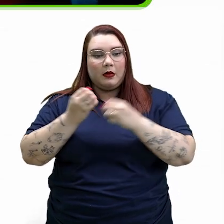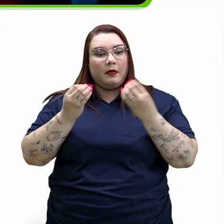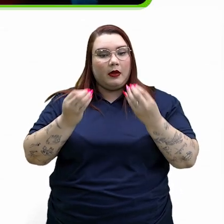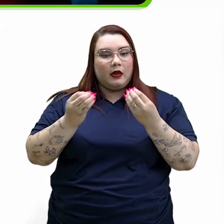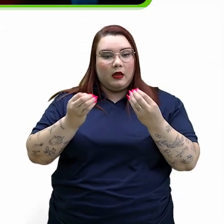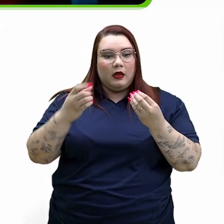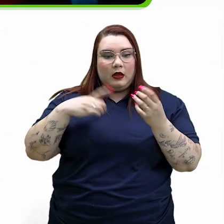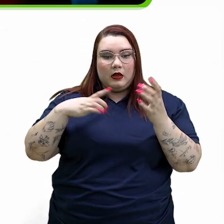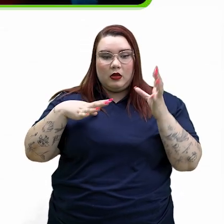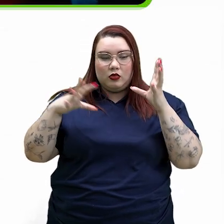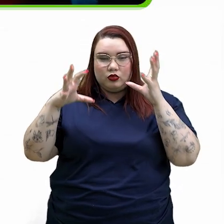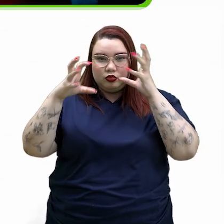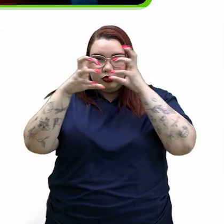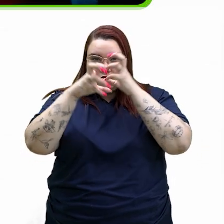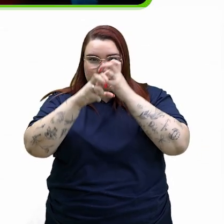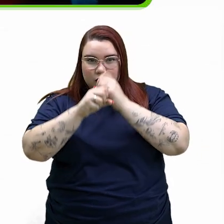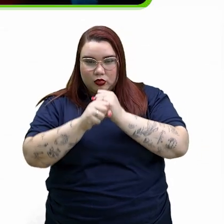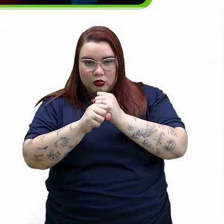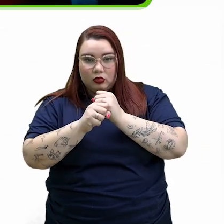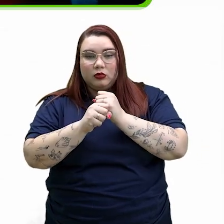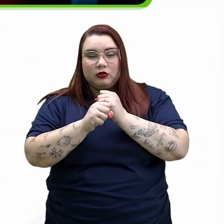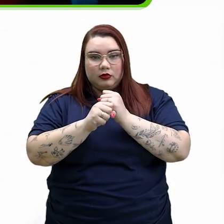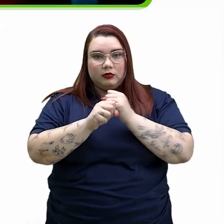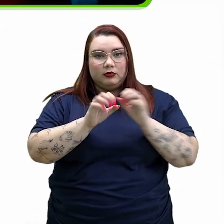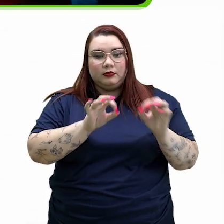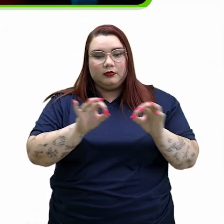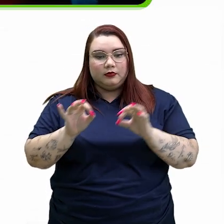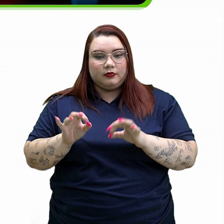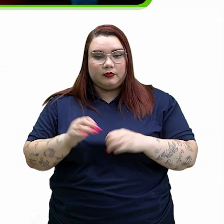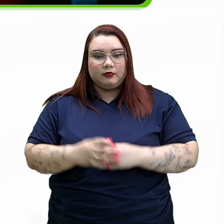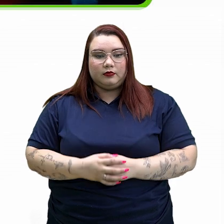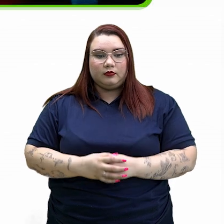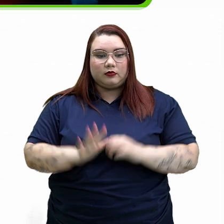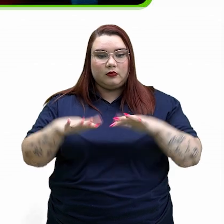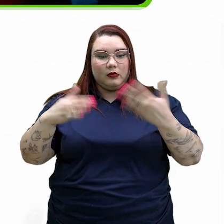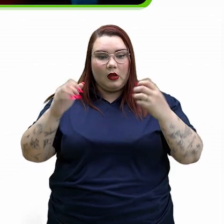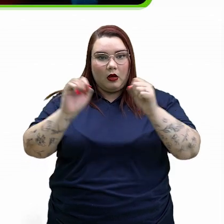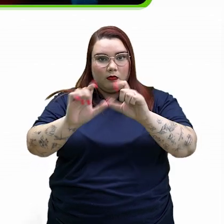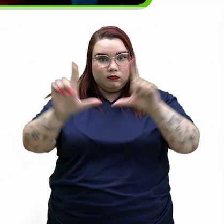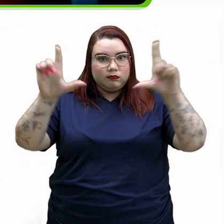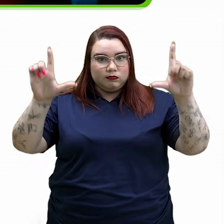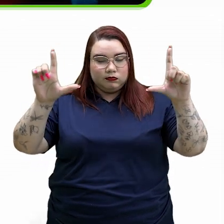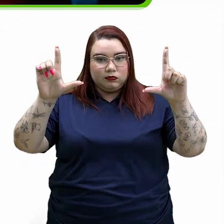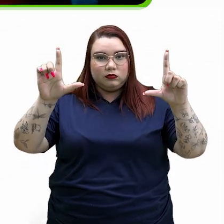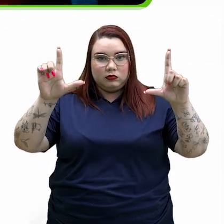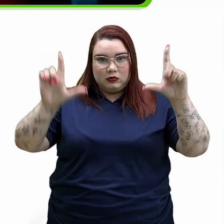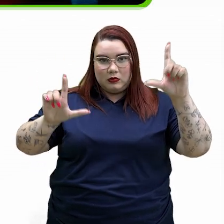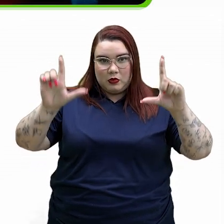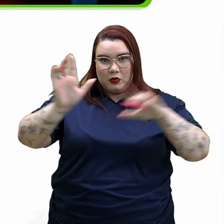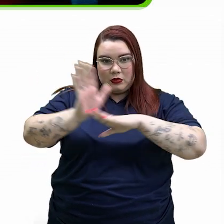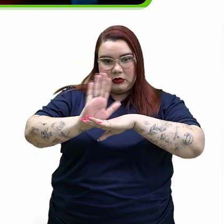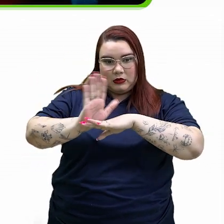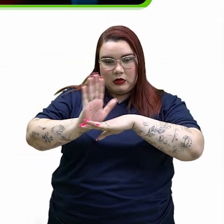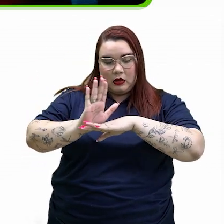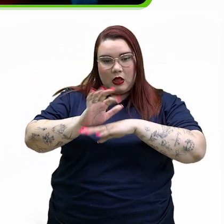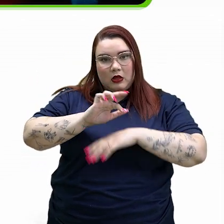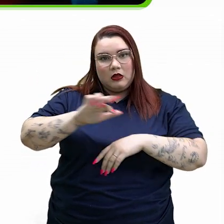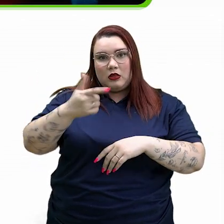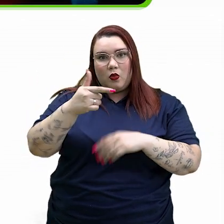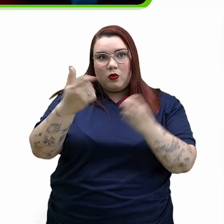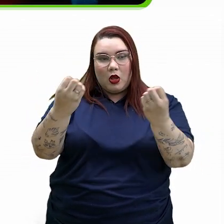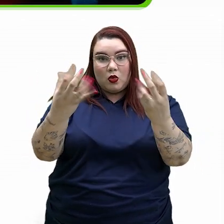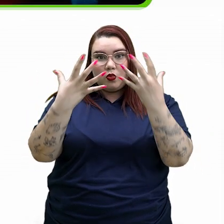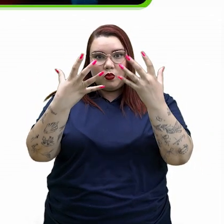projetadas para serem bem escuras. E a tela, ela não emite luz como